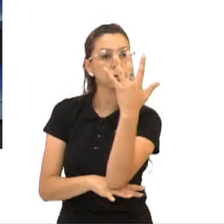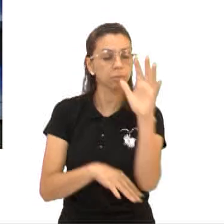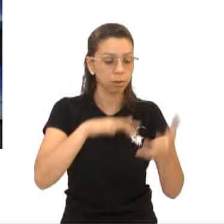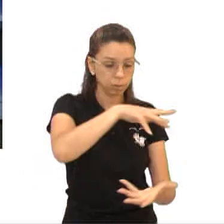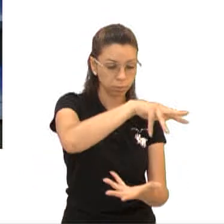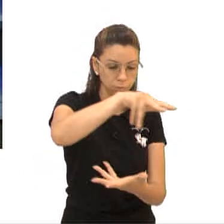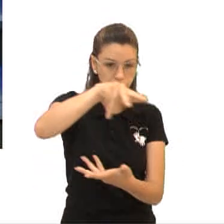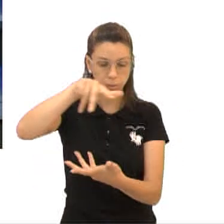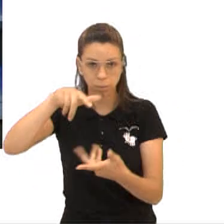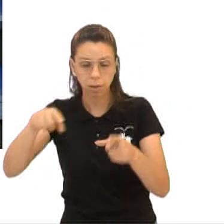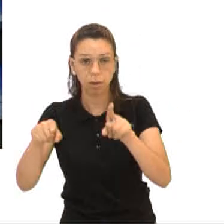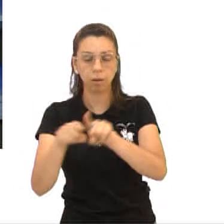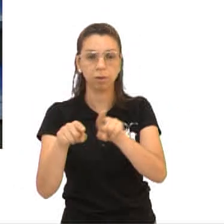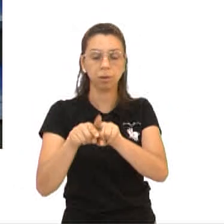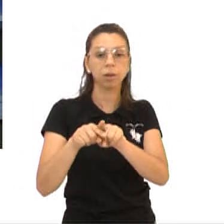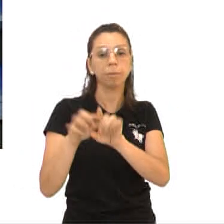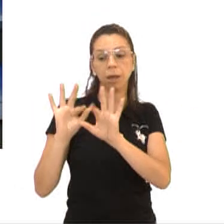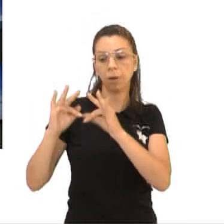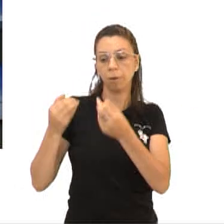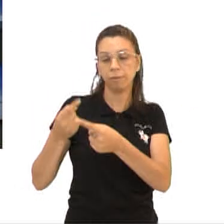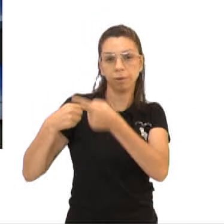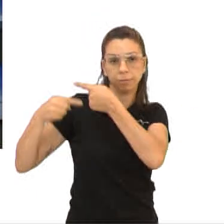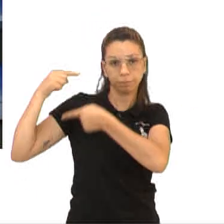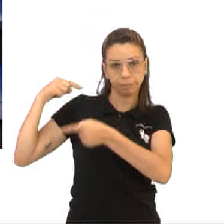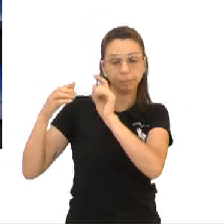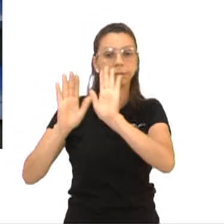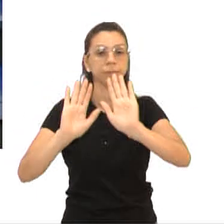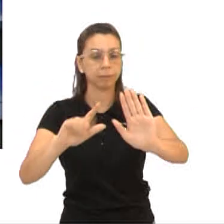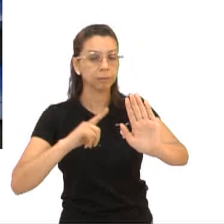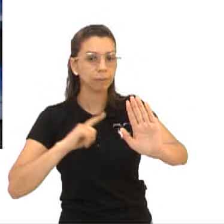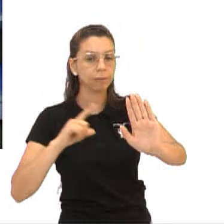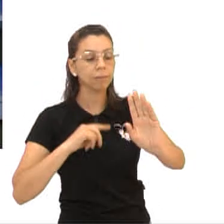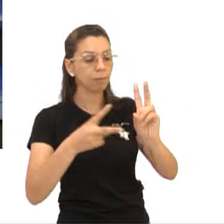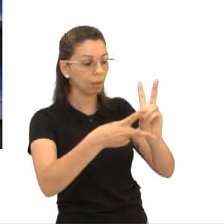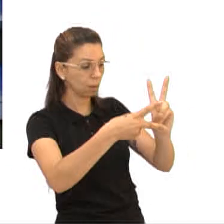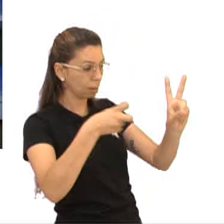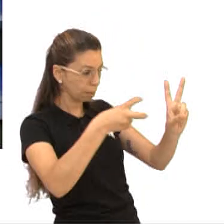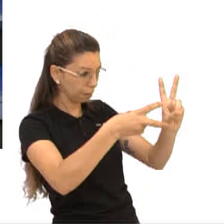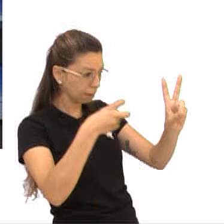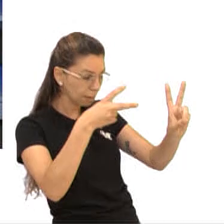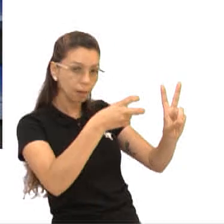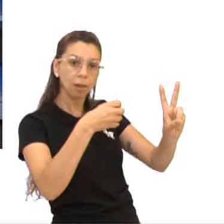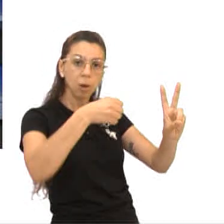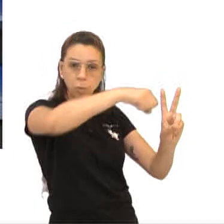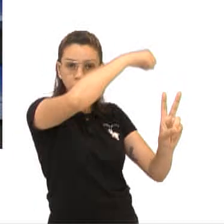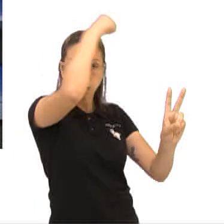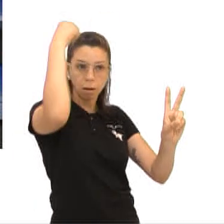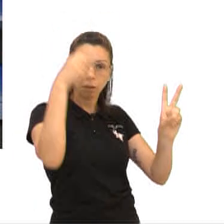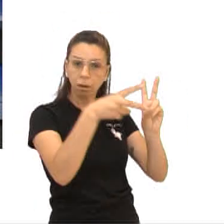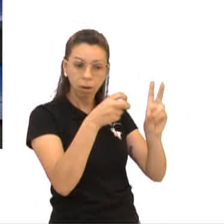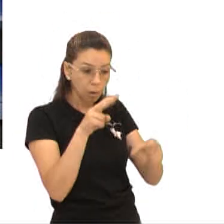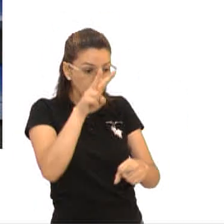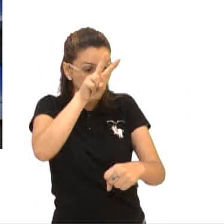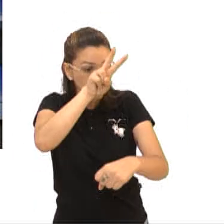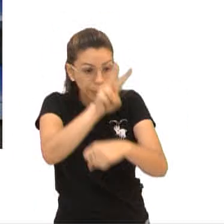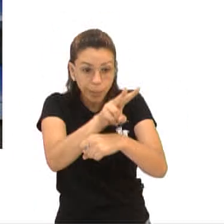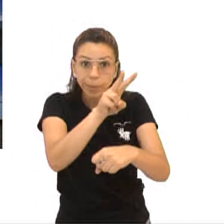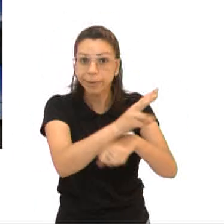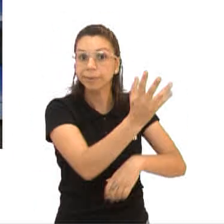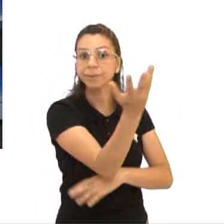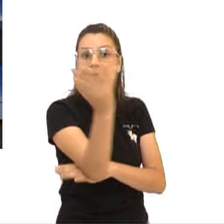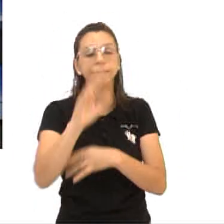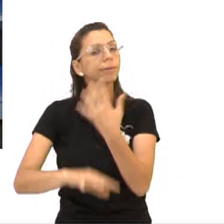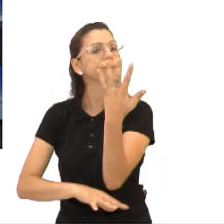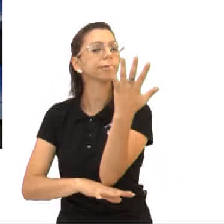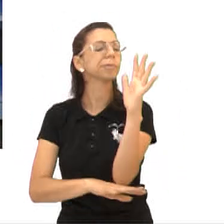com os ancestrais. Então, a própria religiosidade indígena, o sagrado indígena é um cuidar da natureza. E o que isso tem a